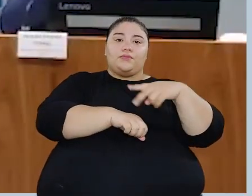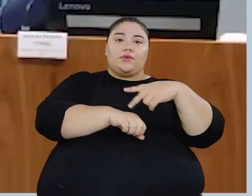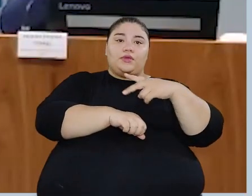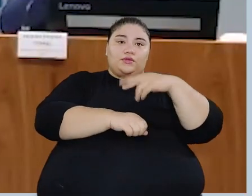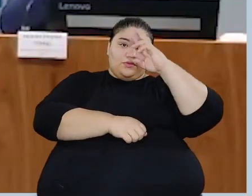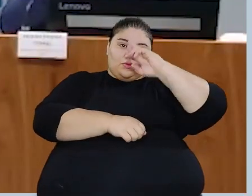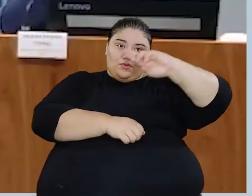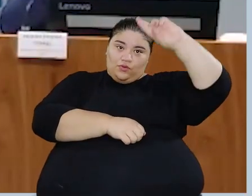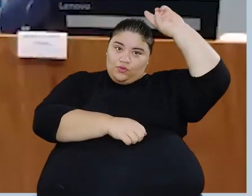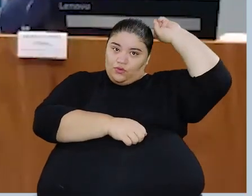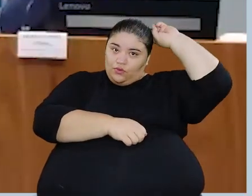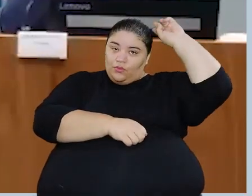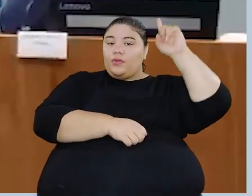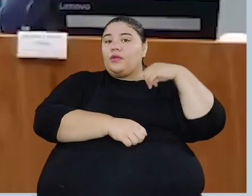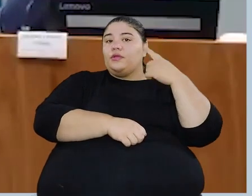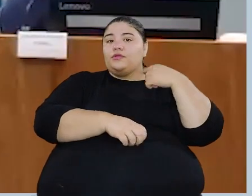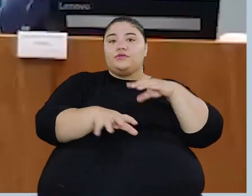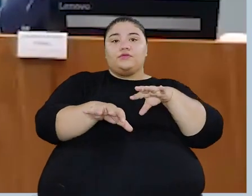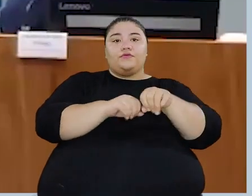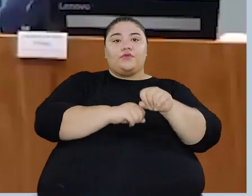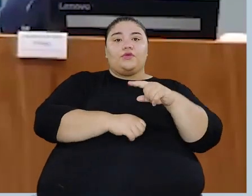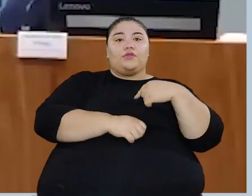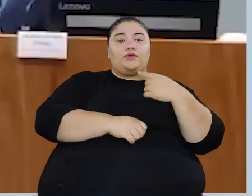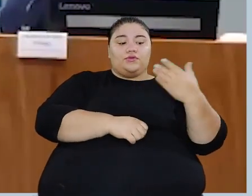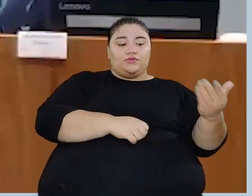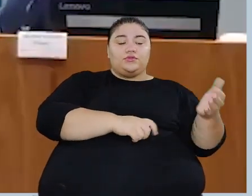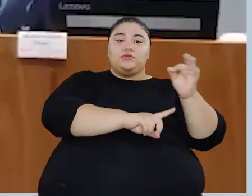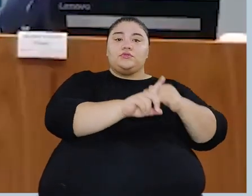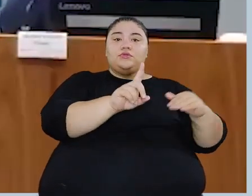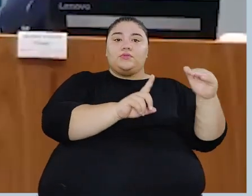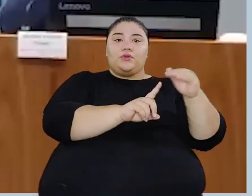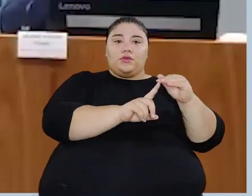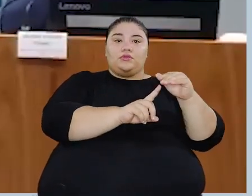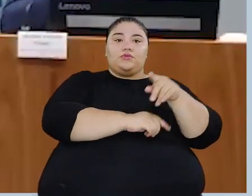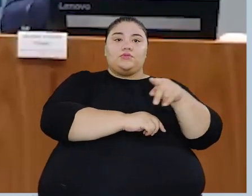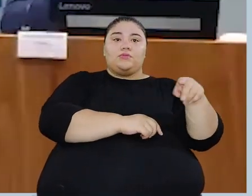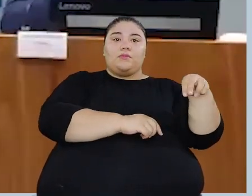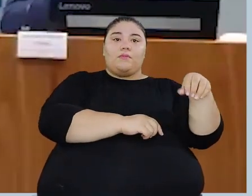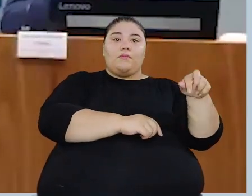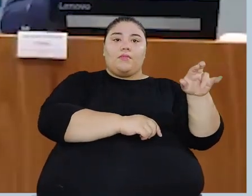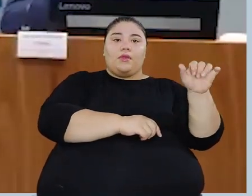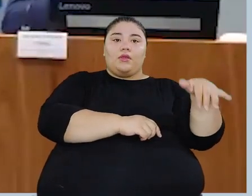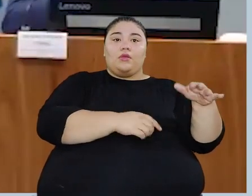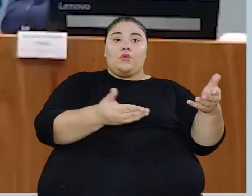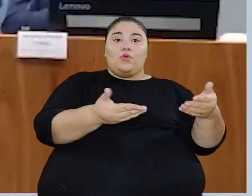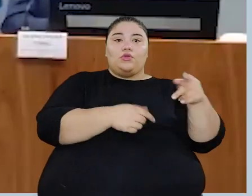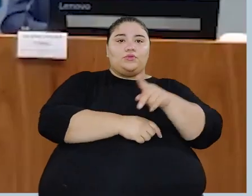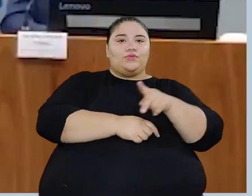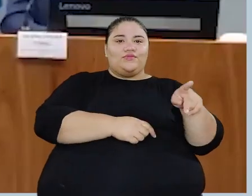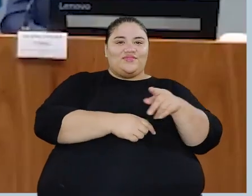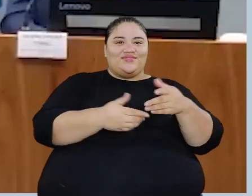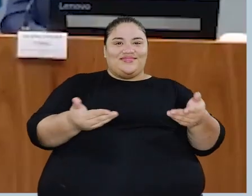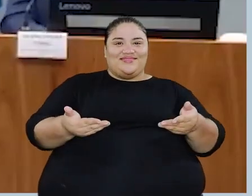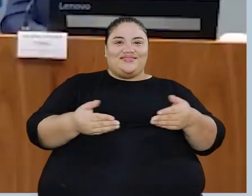La Sapienza, e é advogado. O nosso querido desembargador Mairan Maia, que hoje é professor aqui,